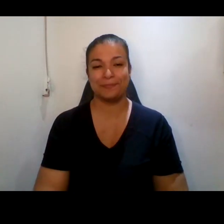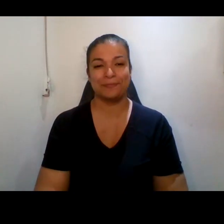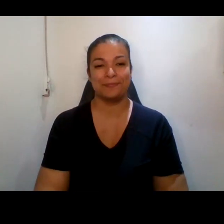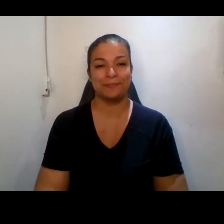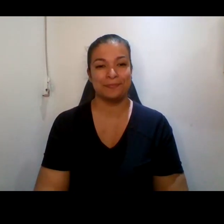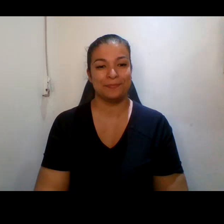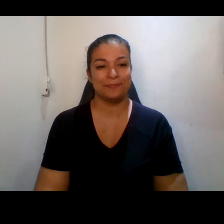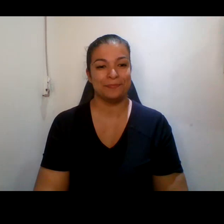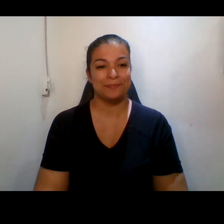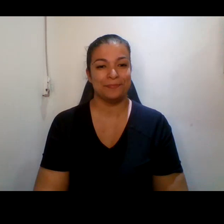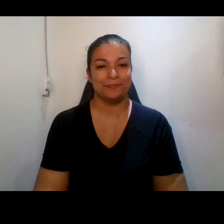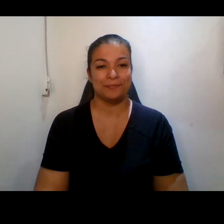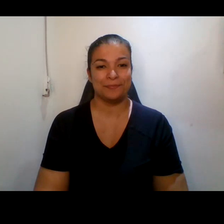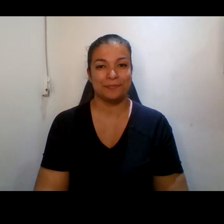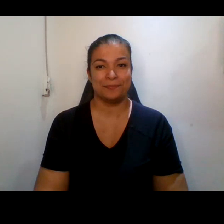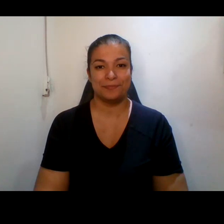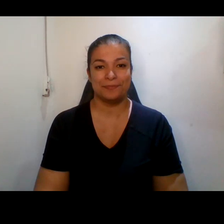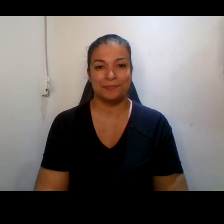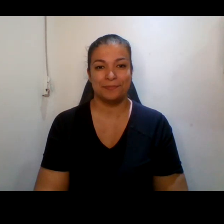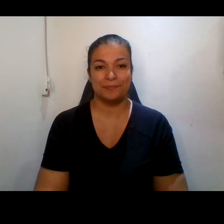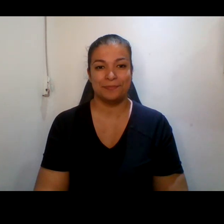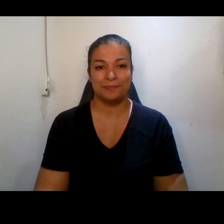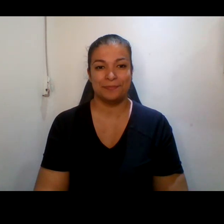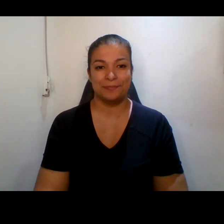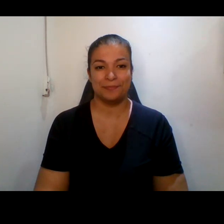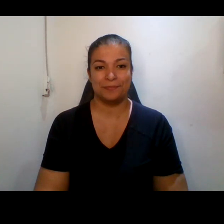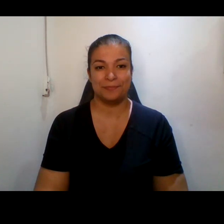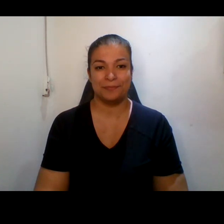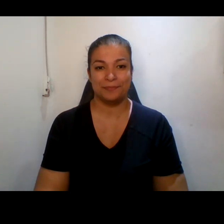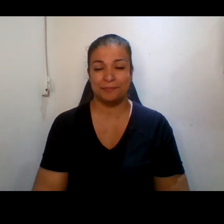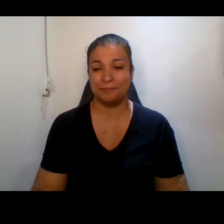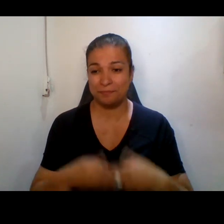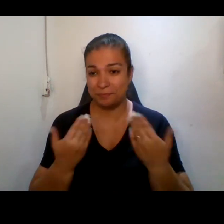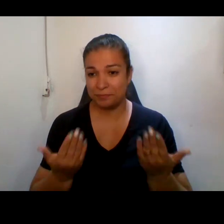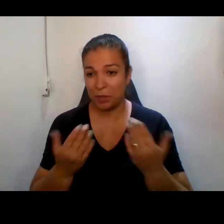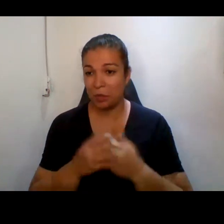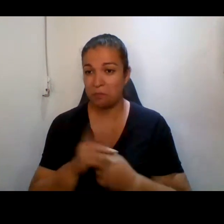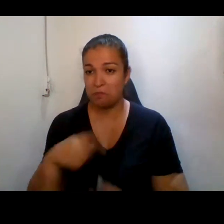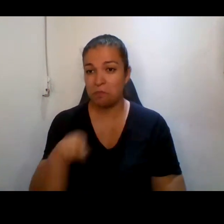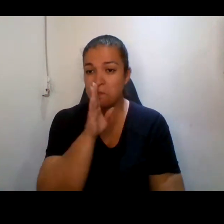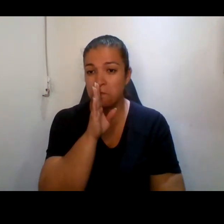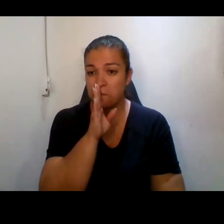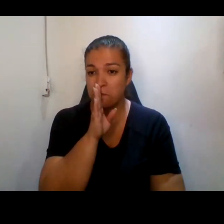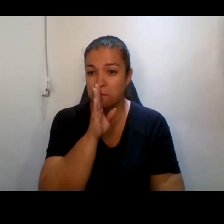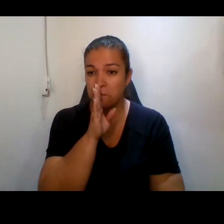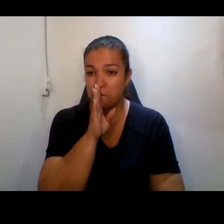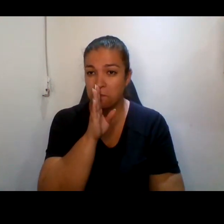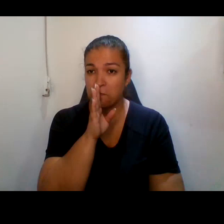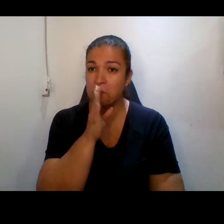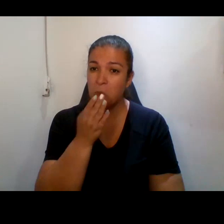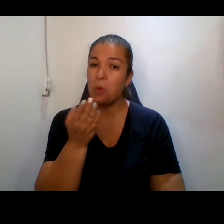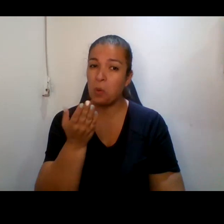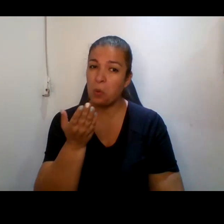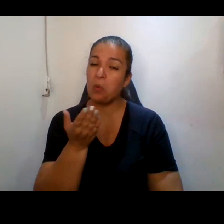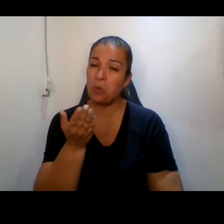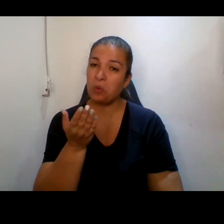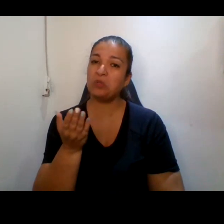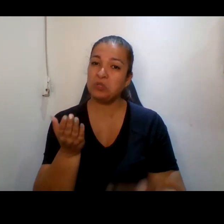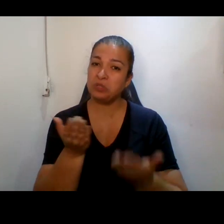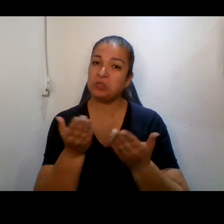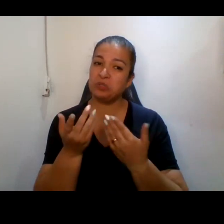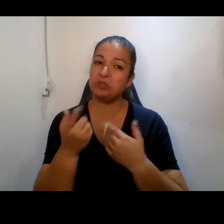Então, pessoal, tô achando que vocês estão caladinhos, mas hoje vocês tiveram mais conversados do que das